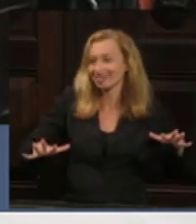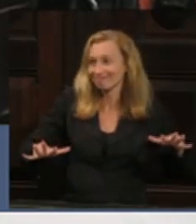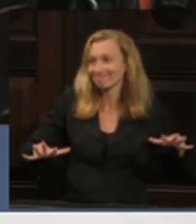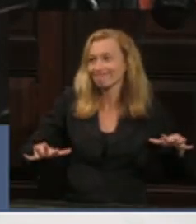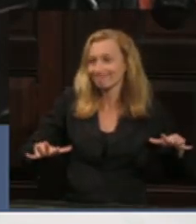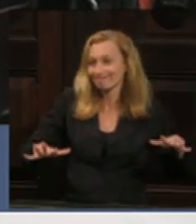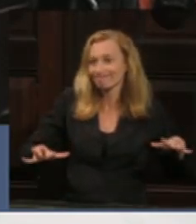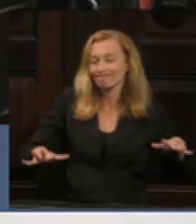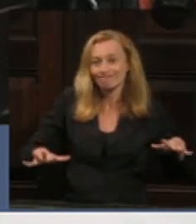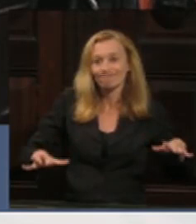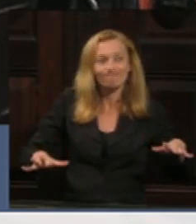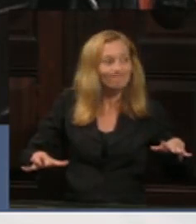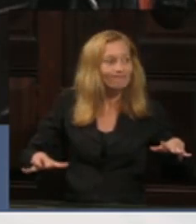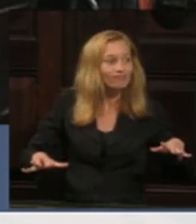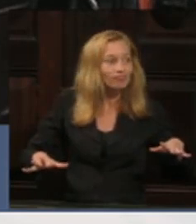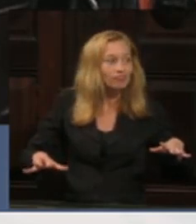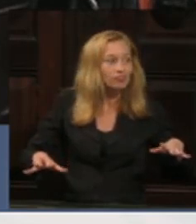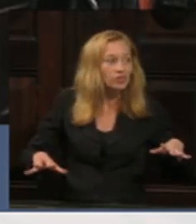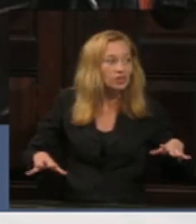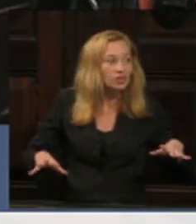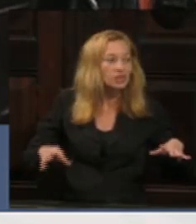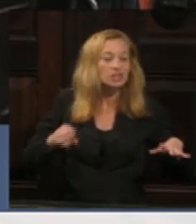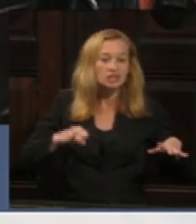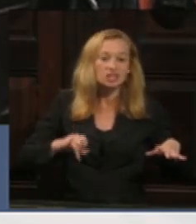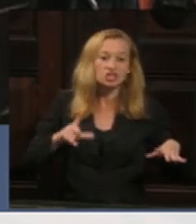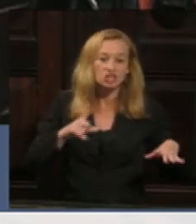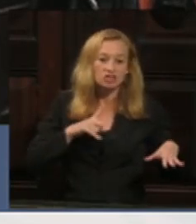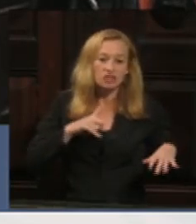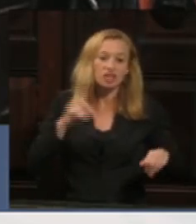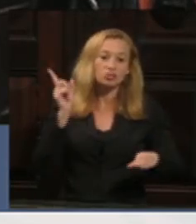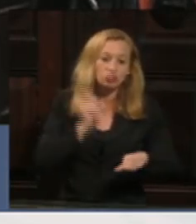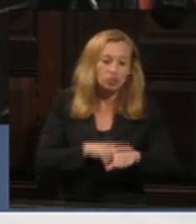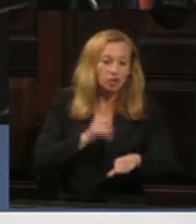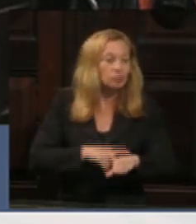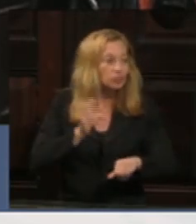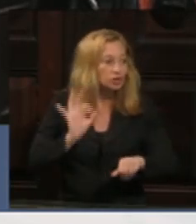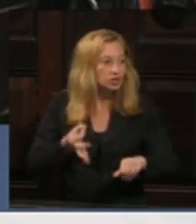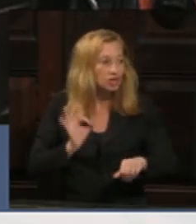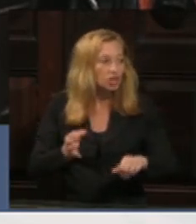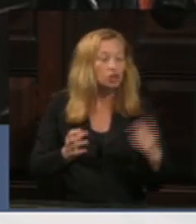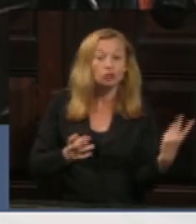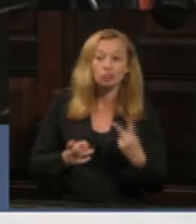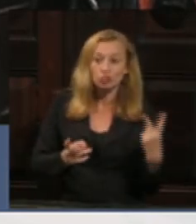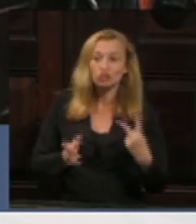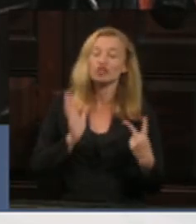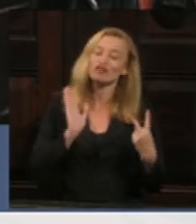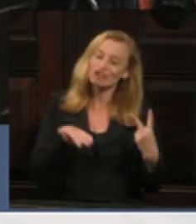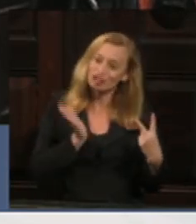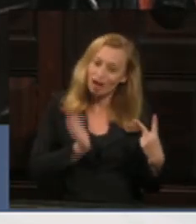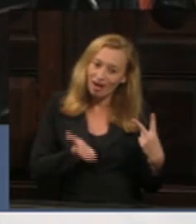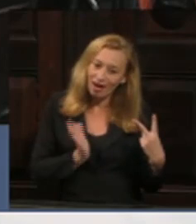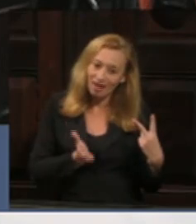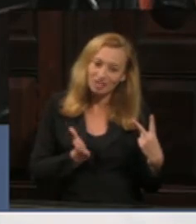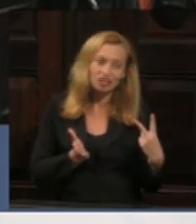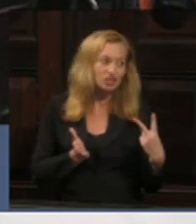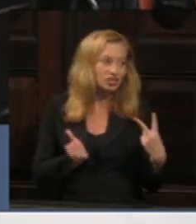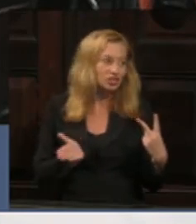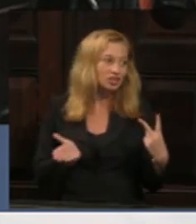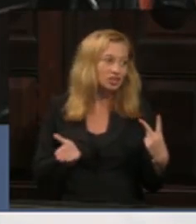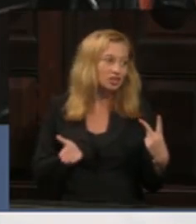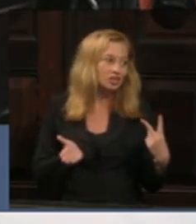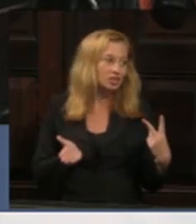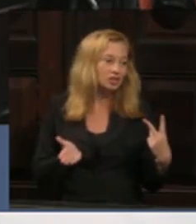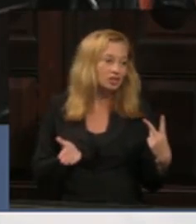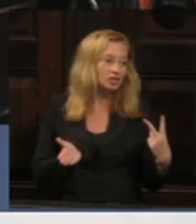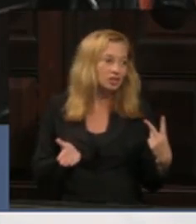estava vazada. Se fizesse no dia determinado, todos os dois já tinham se mandado. Tanto é